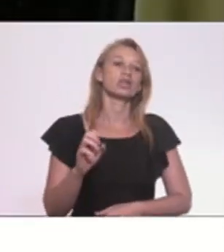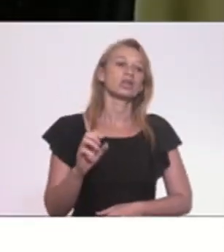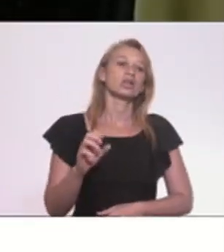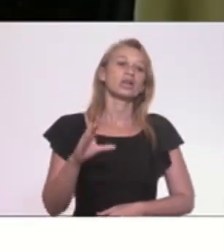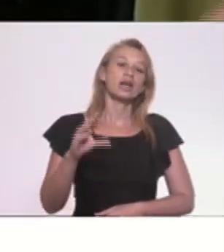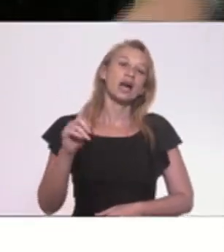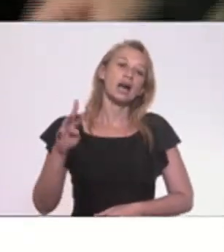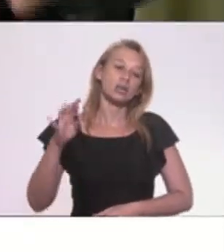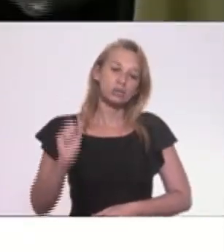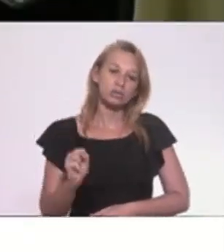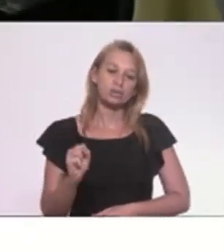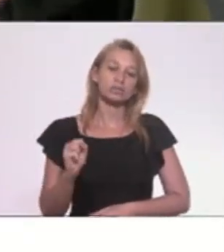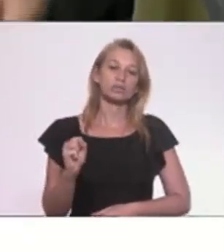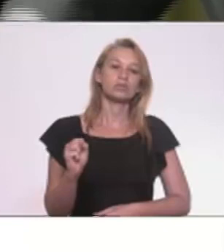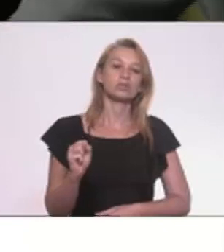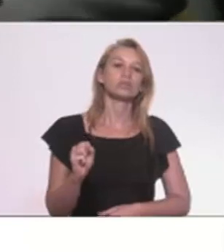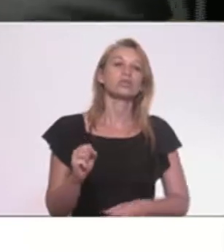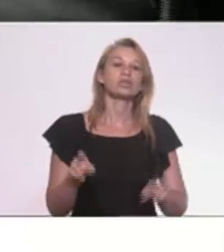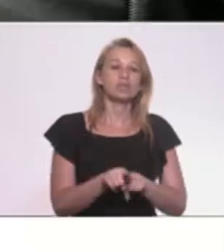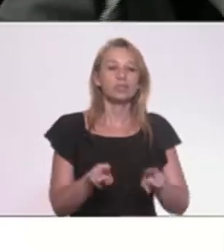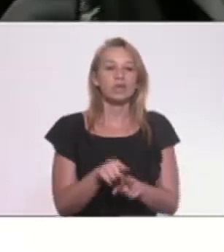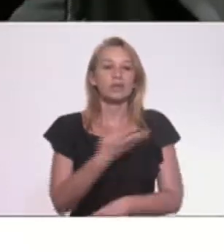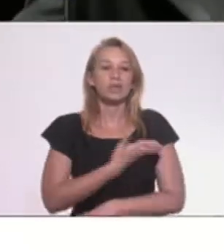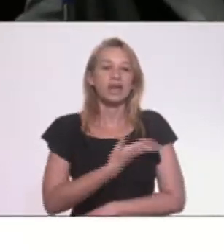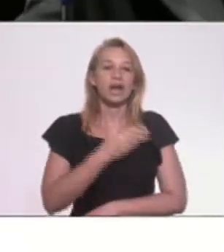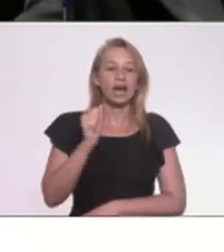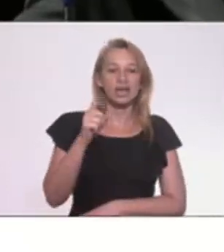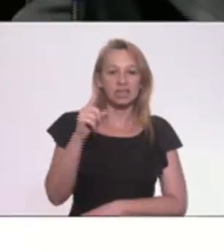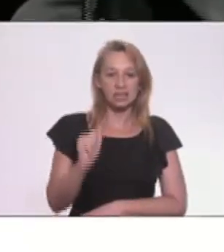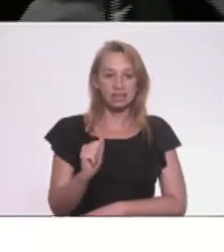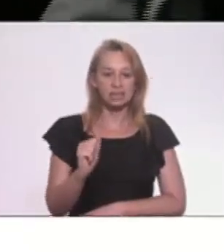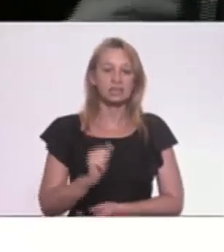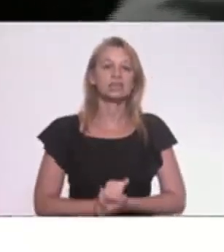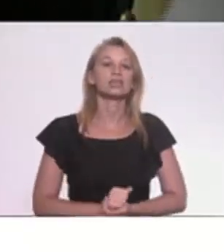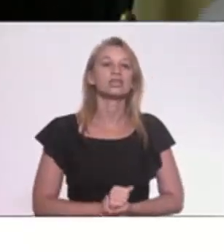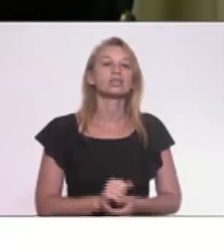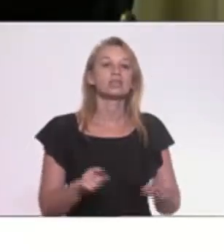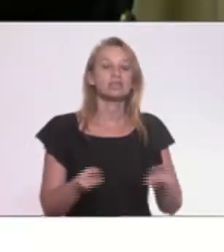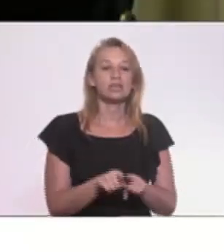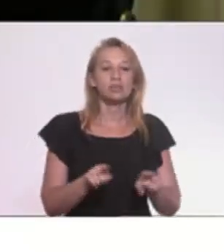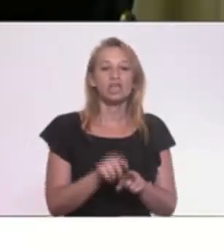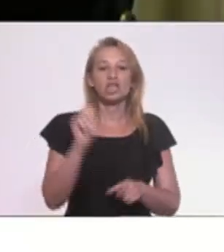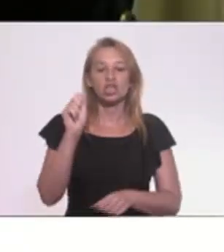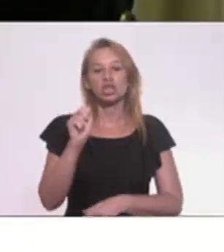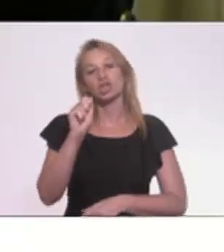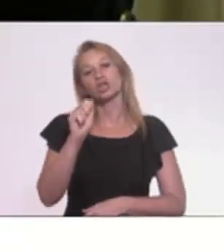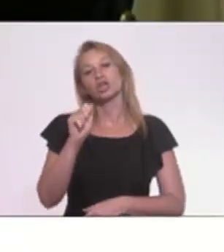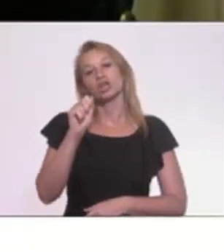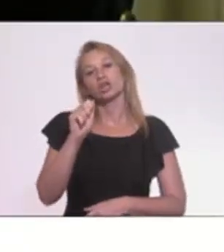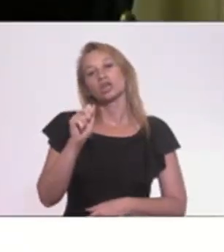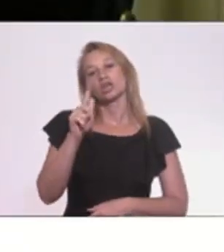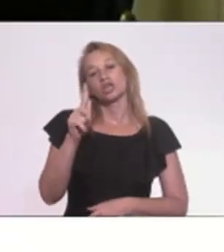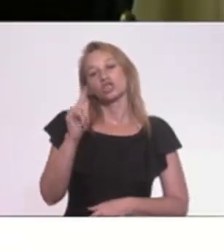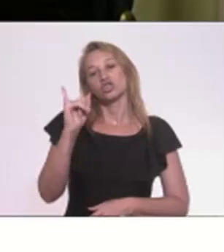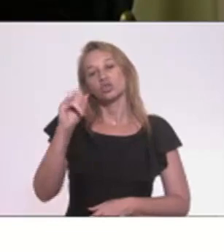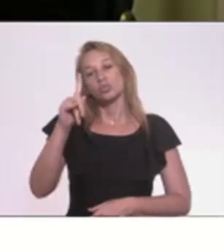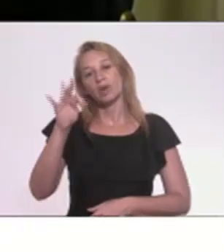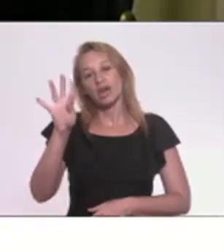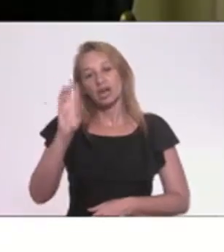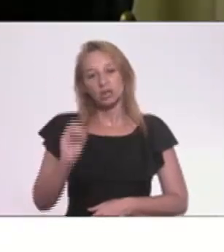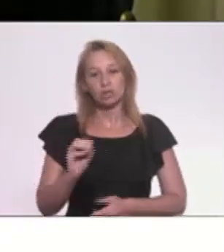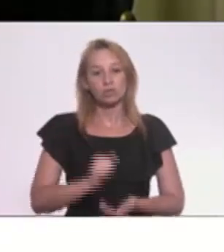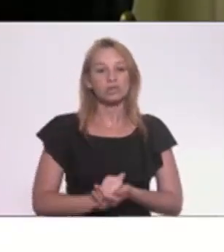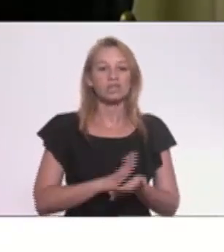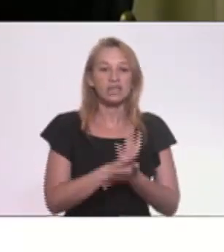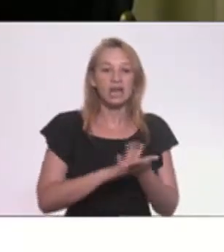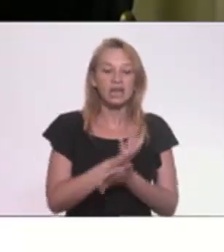Carlos Carvalho e a nossa amiga Ada, o Gilberto e o Maurício, que deu um suporte muito bacana aqui. E